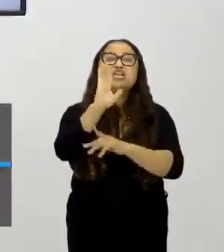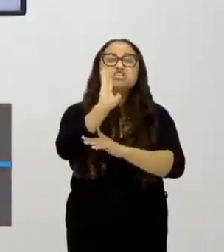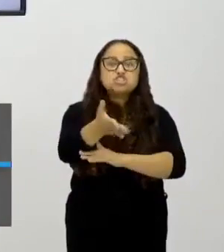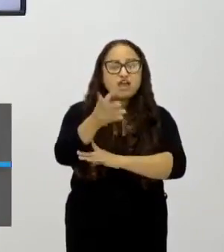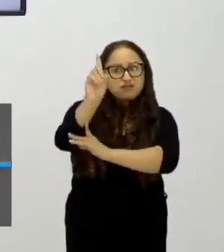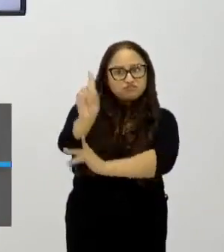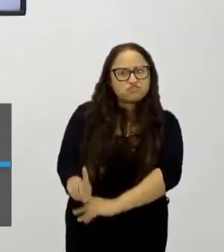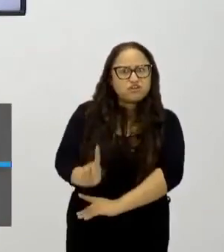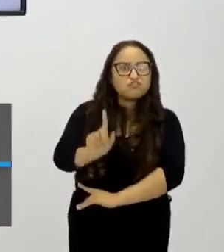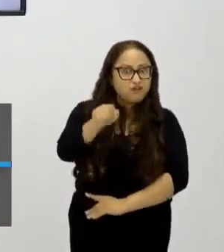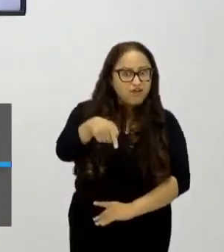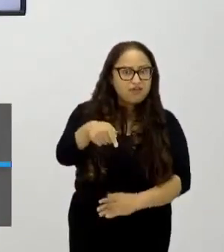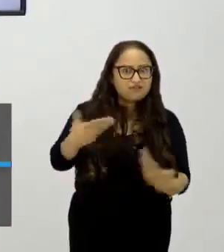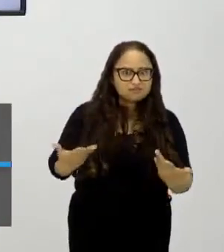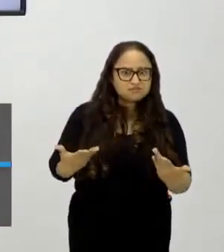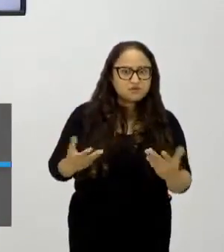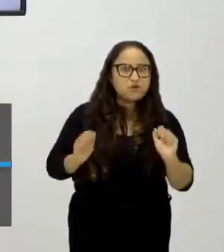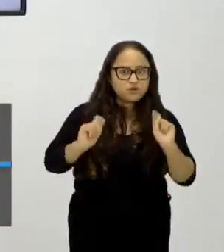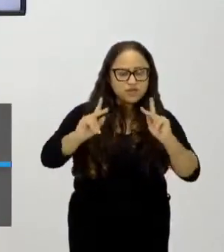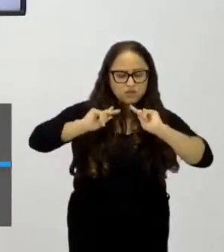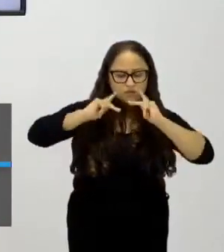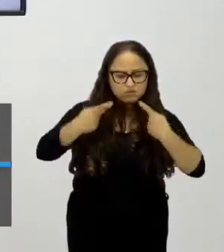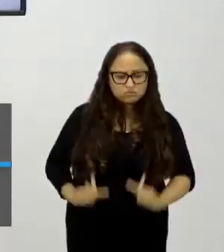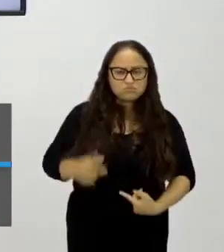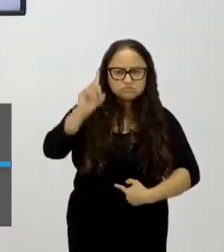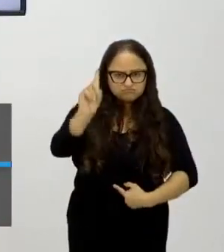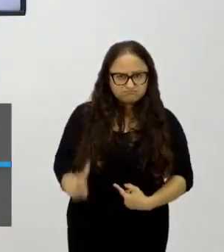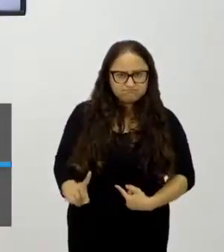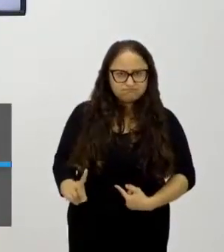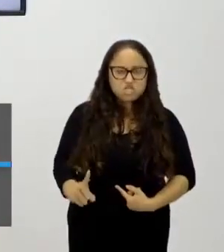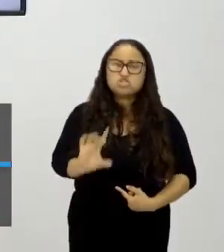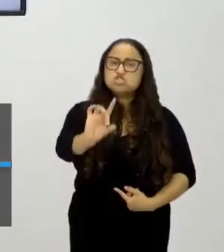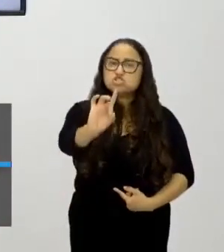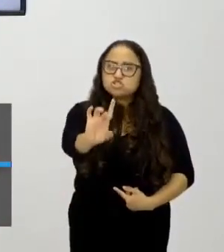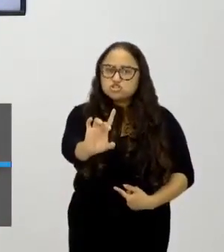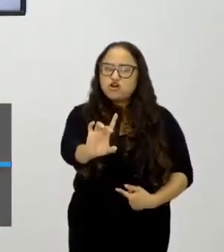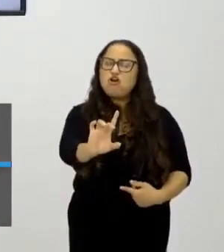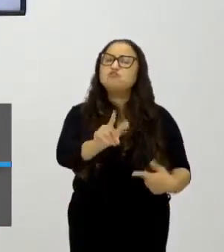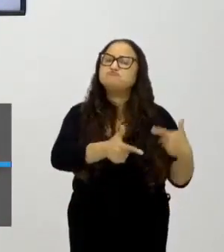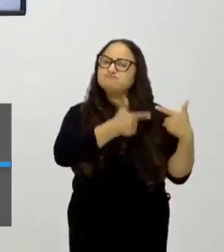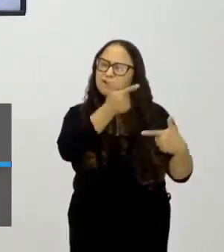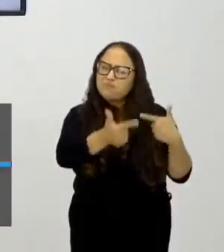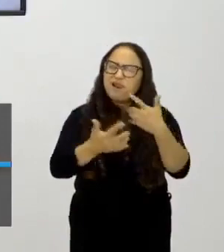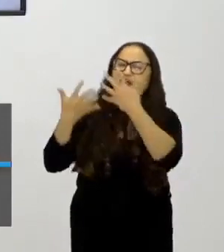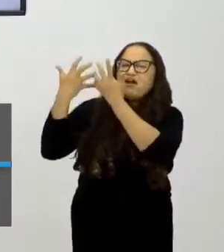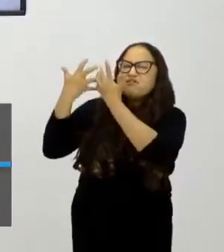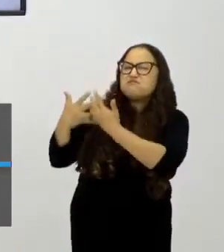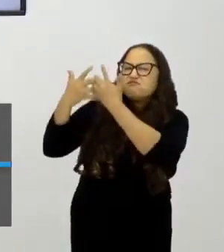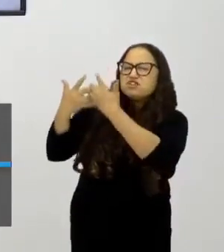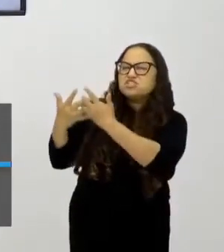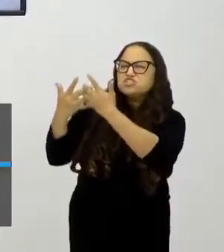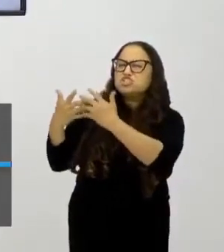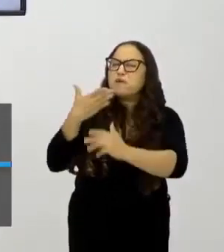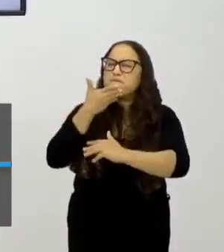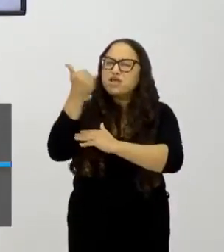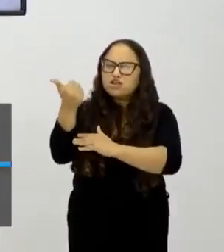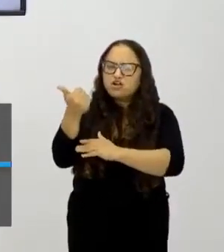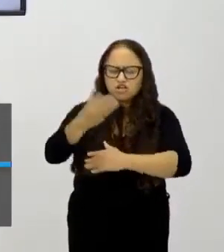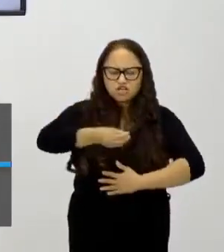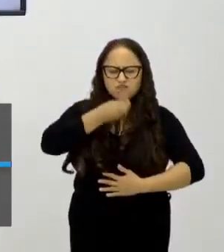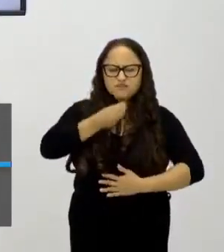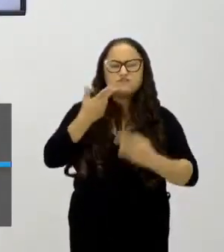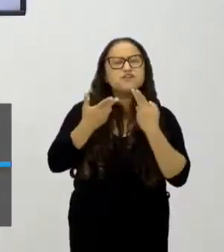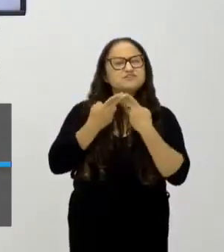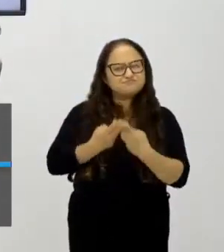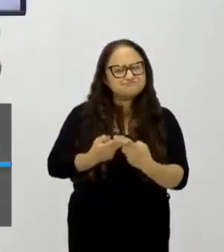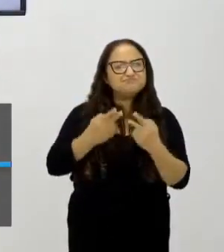de cada um, da Human Rights. Okay? Então, é só a gente trabalhar em cima disso e tentar live in peace. Live in